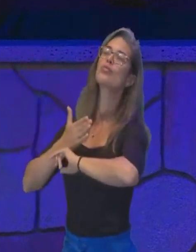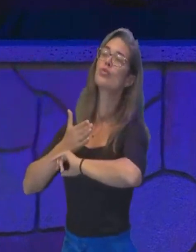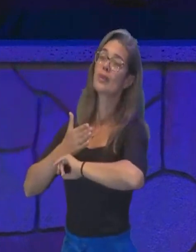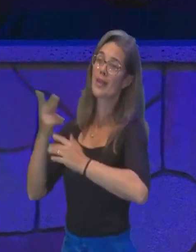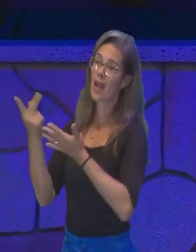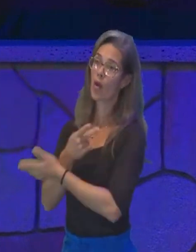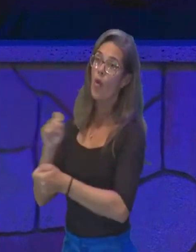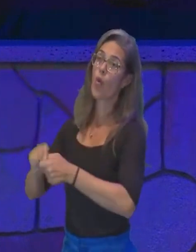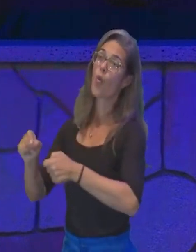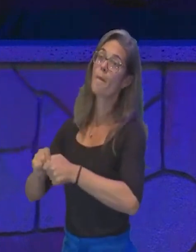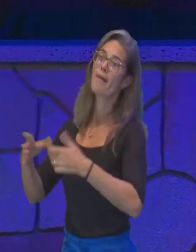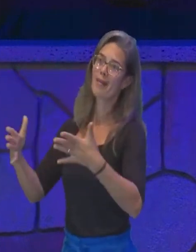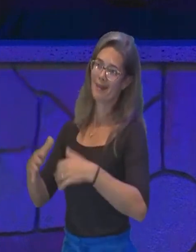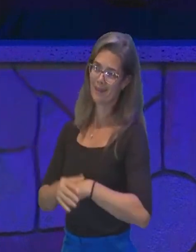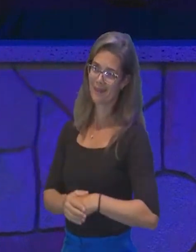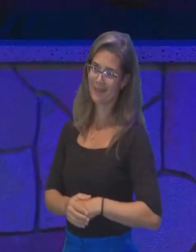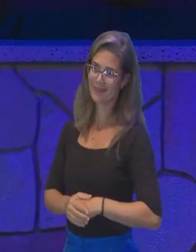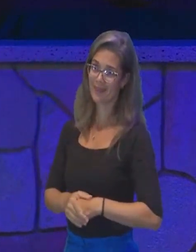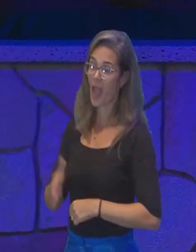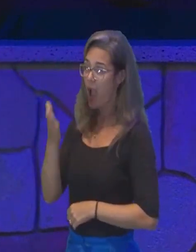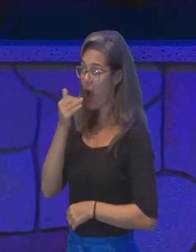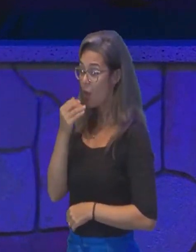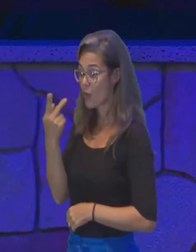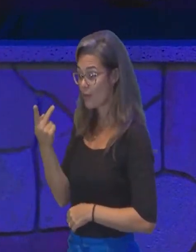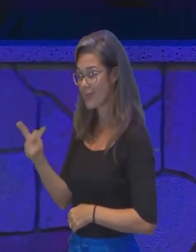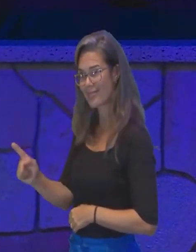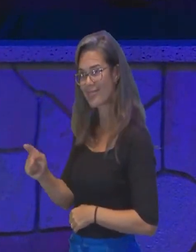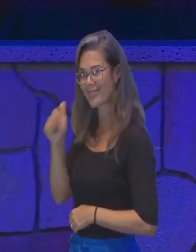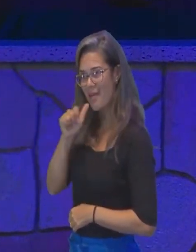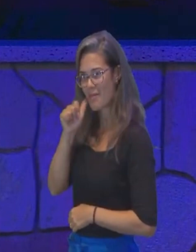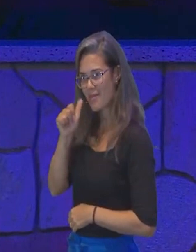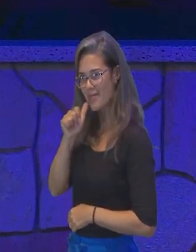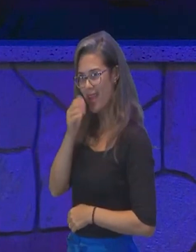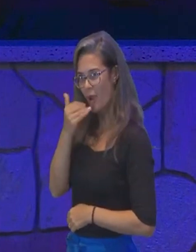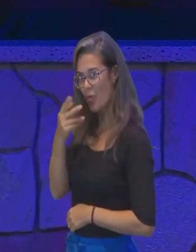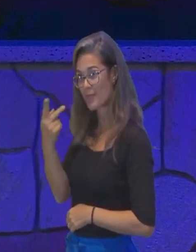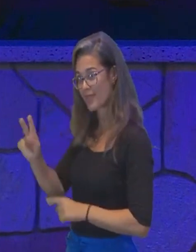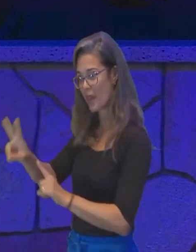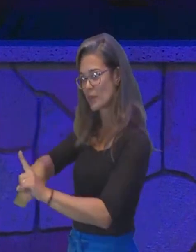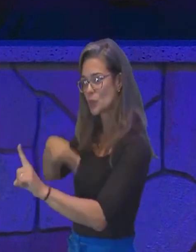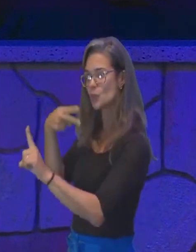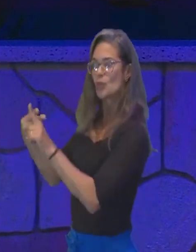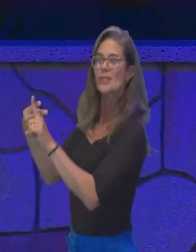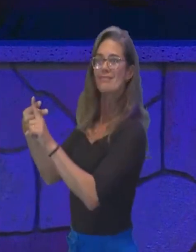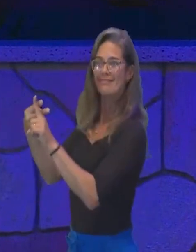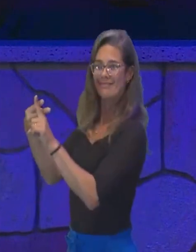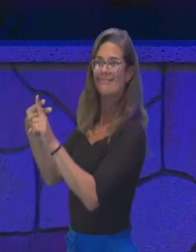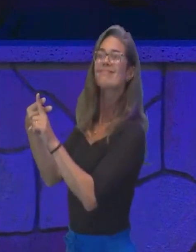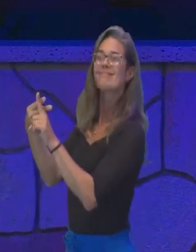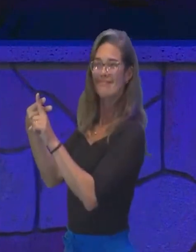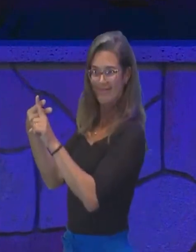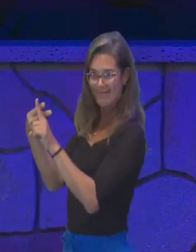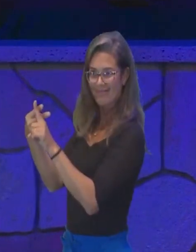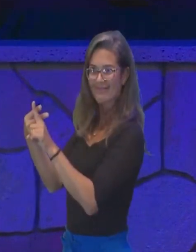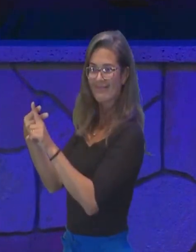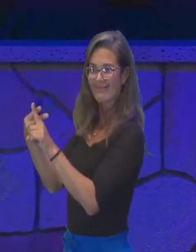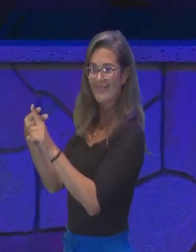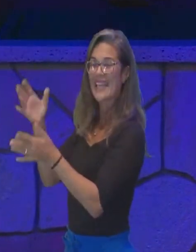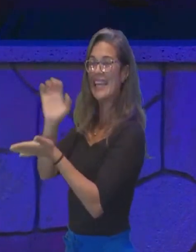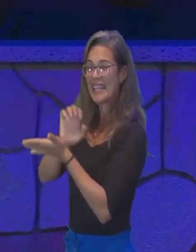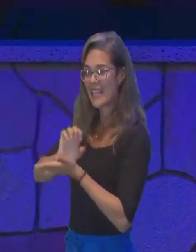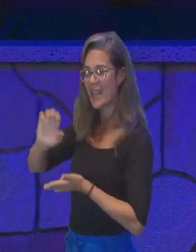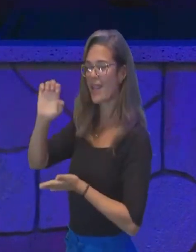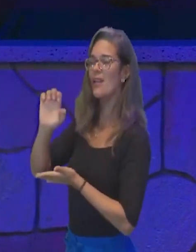um milagre. O azeite da botija não secou, e a farinha da panela não acabou. Elias de Deus